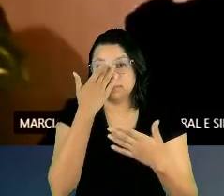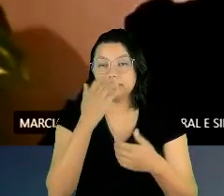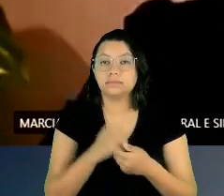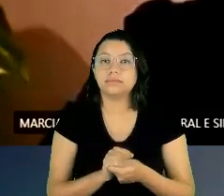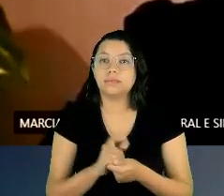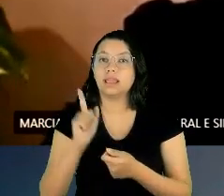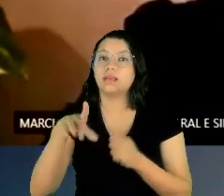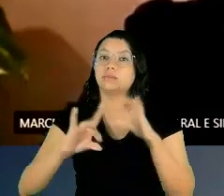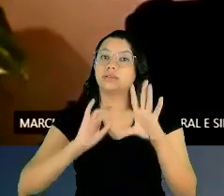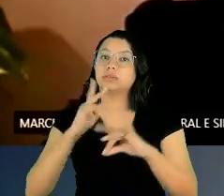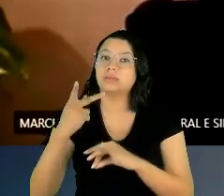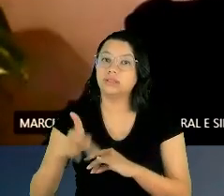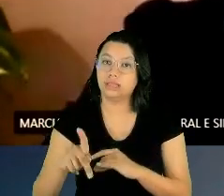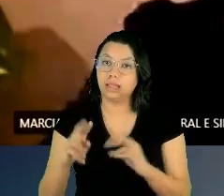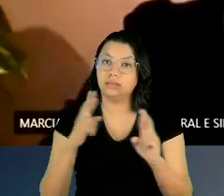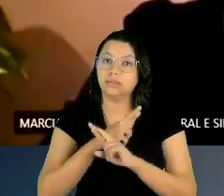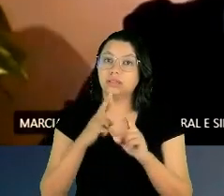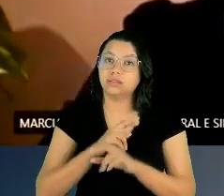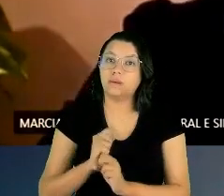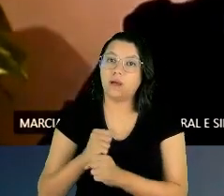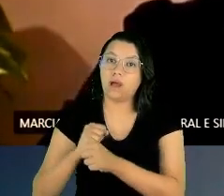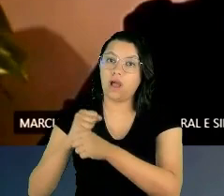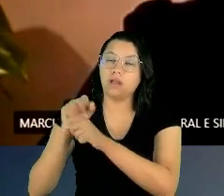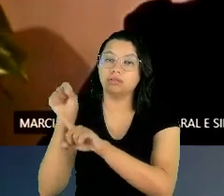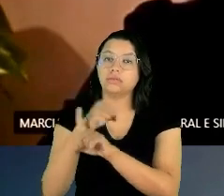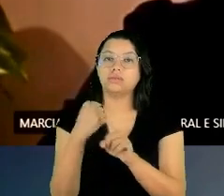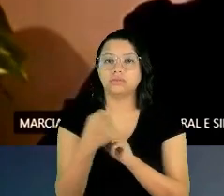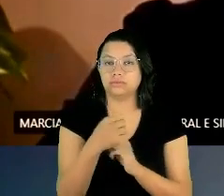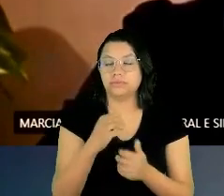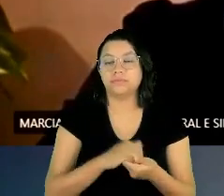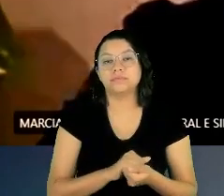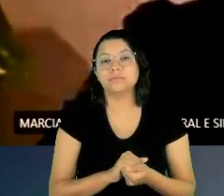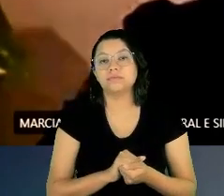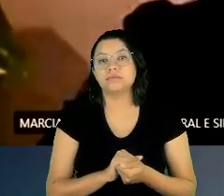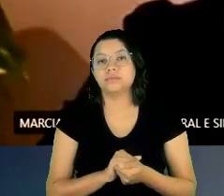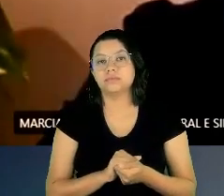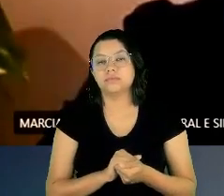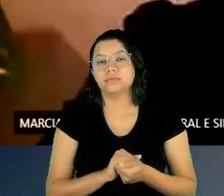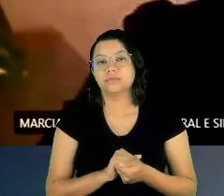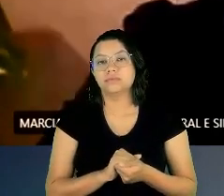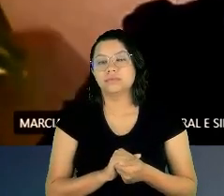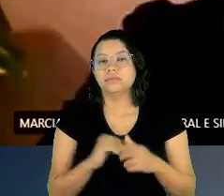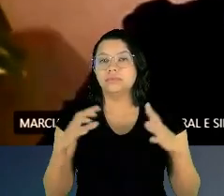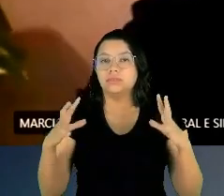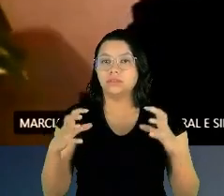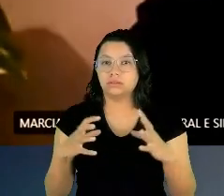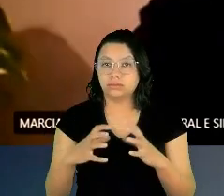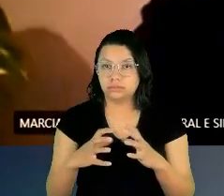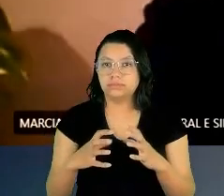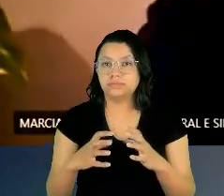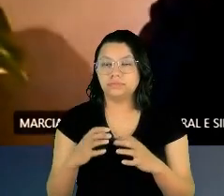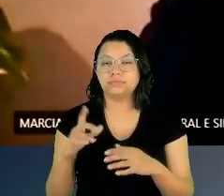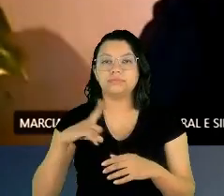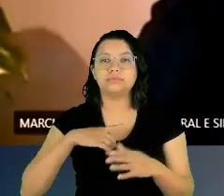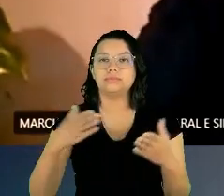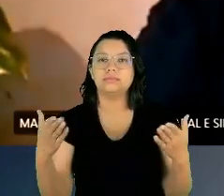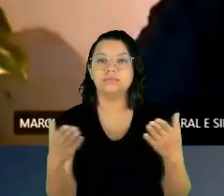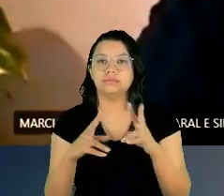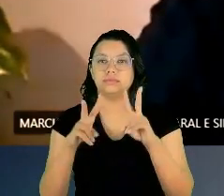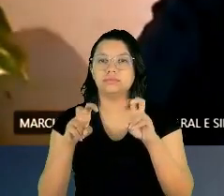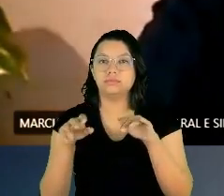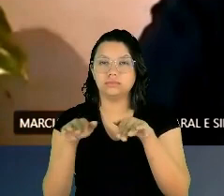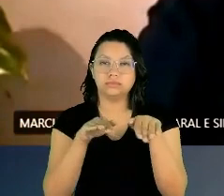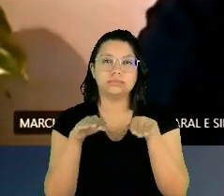se apresentar, é uma escolha dela e uma relação com a construção social. e aí a briga, né,